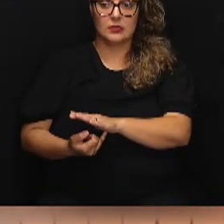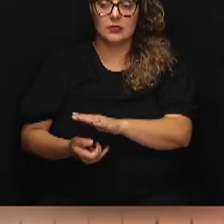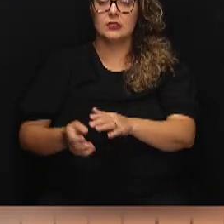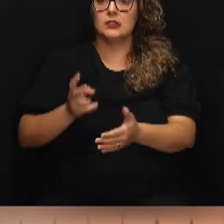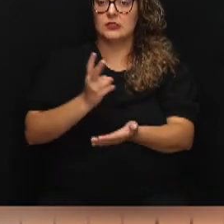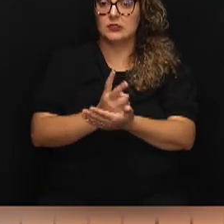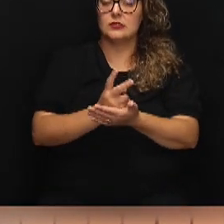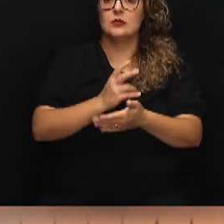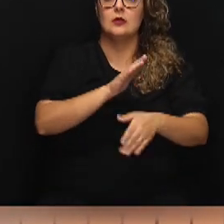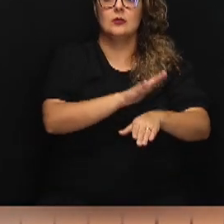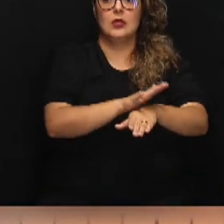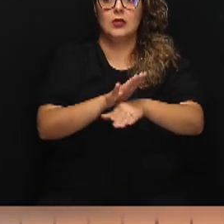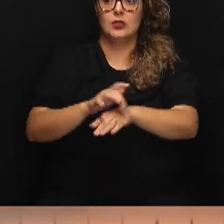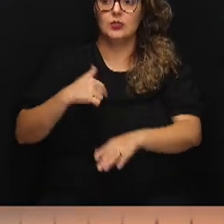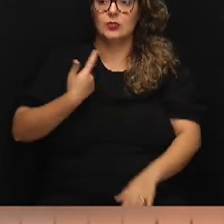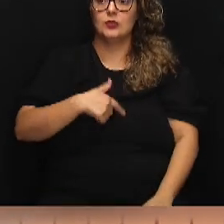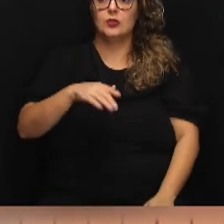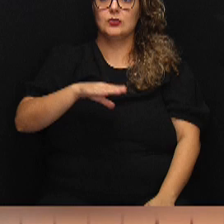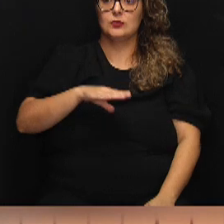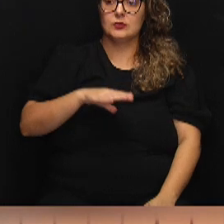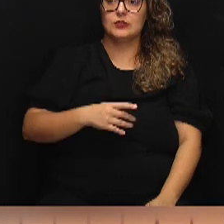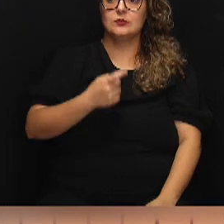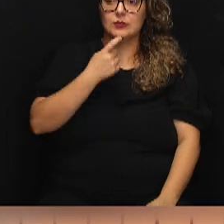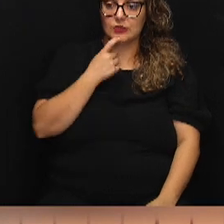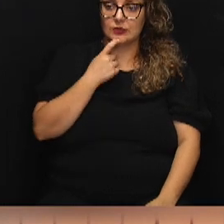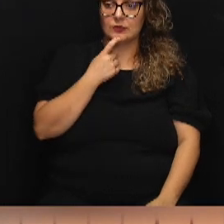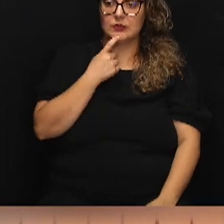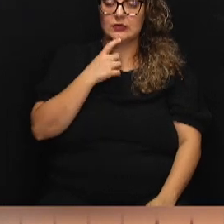contribuem com o nosso município de Campinas.